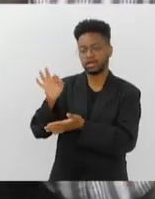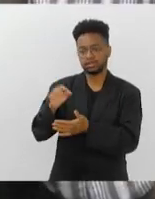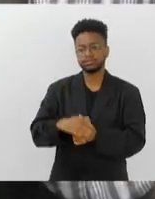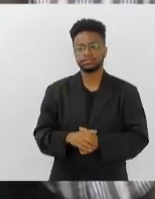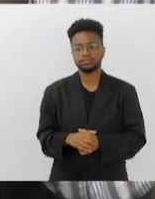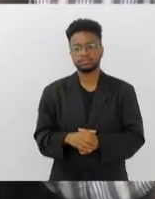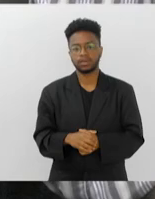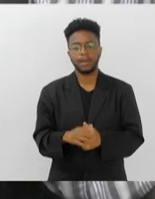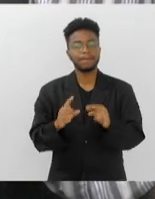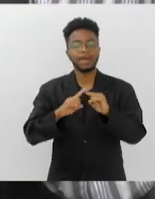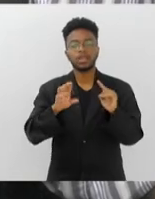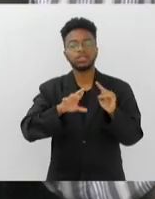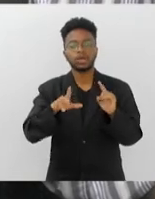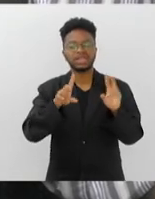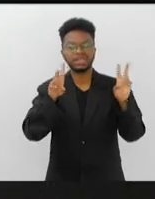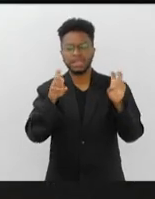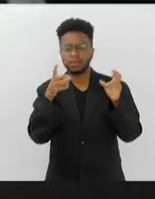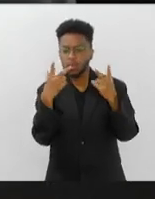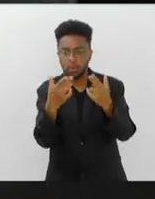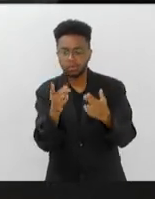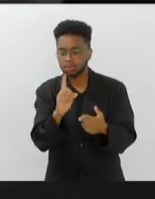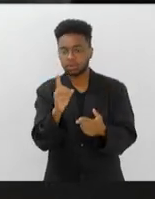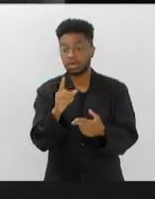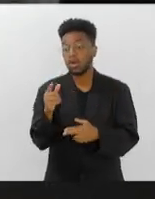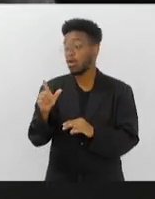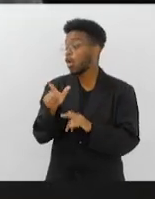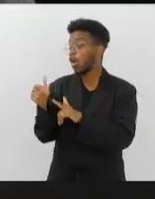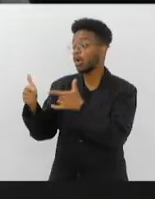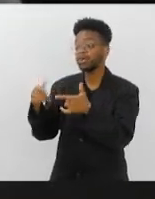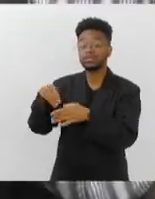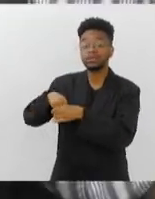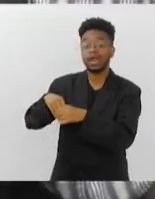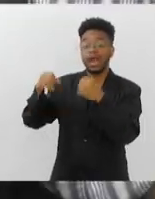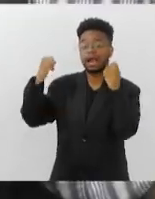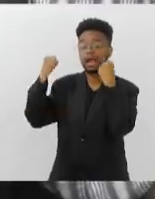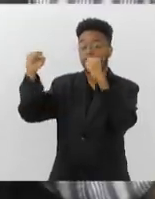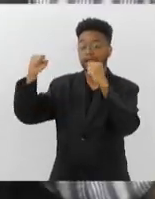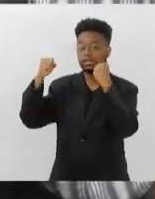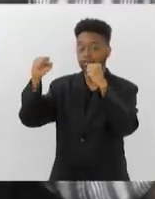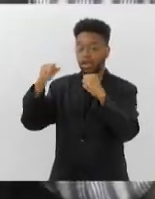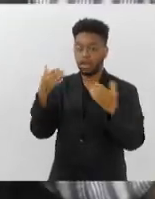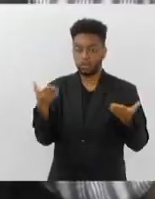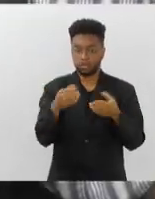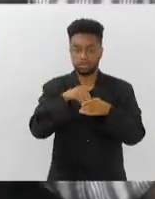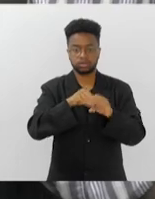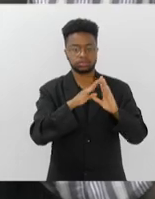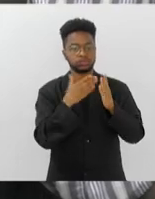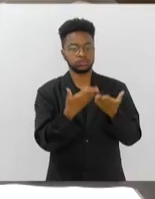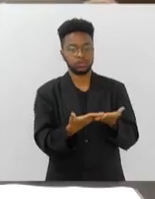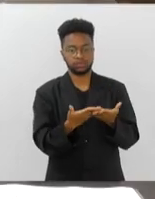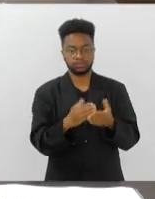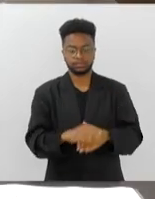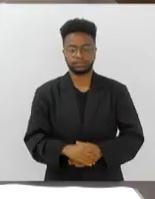Esse não é exatamente o mesmo assunto. Não, aqueles eram nas academias. E esse é na escola. Na escola.